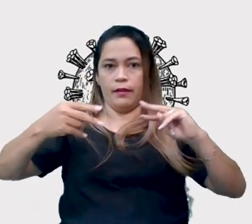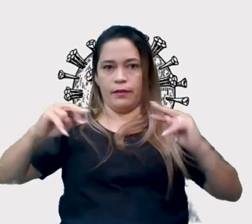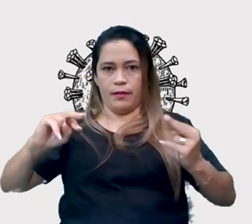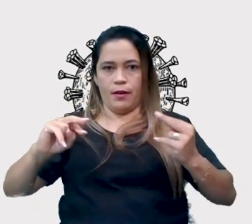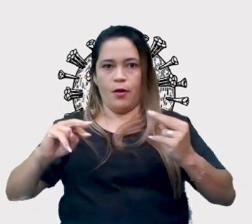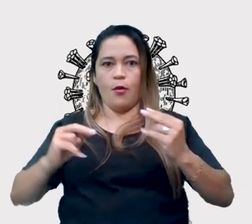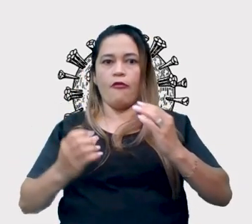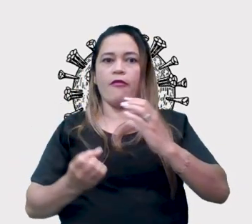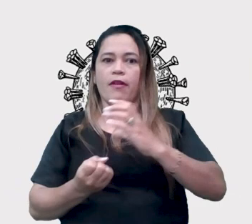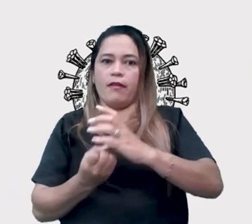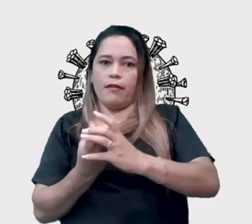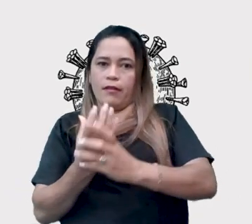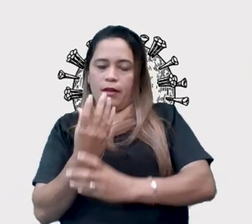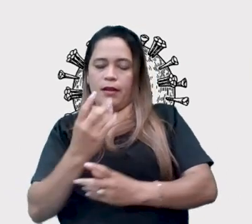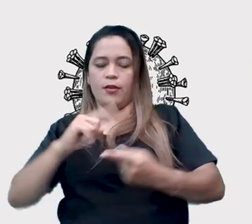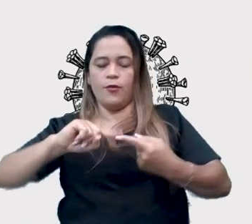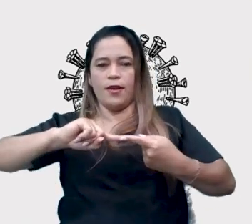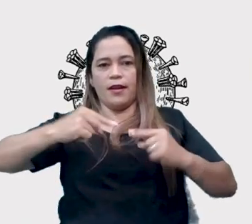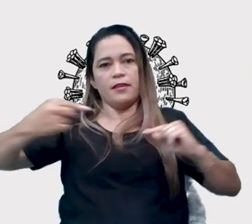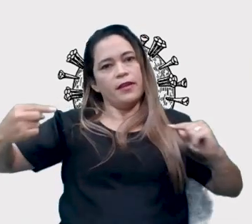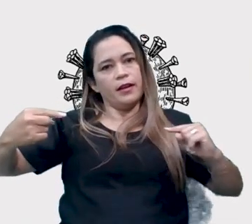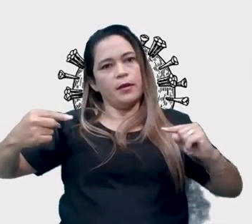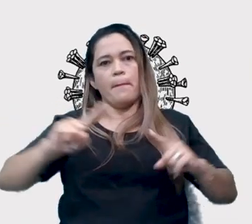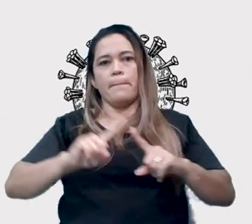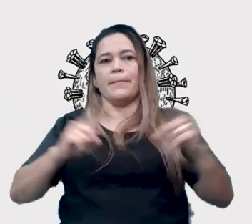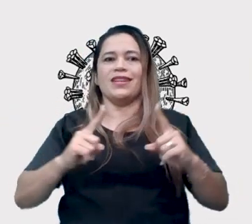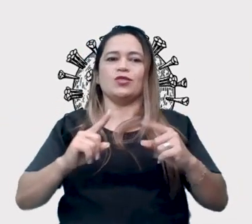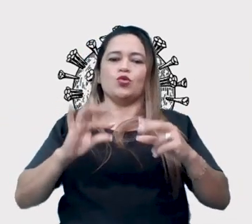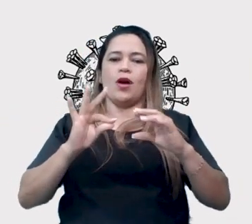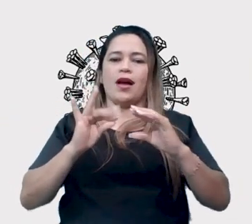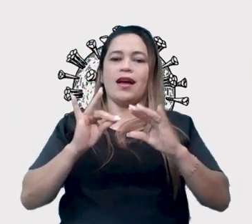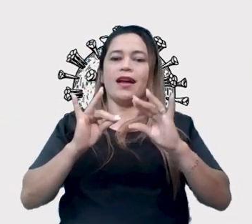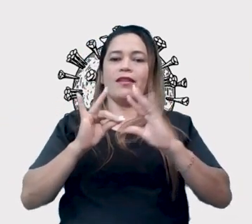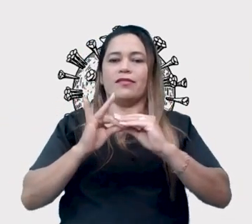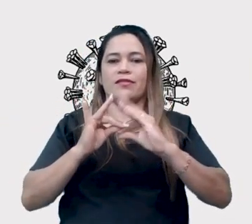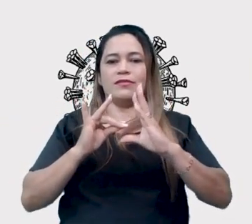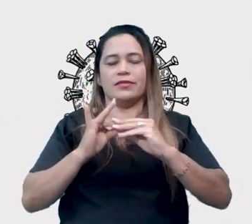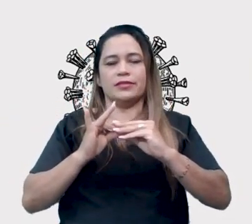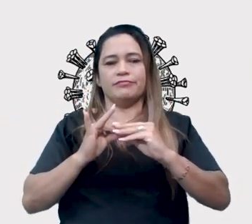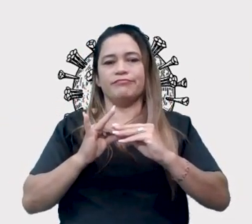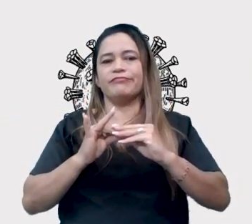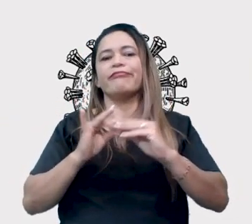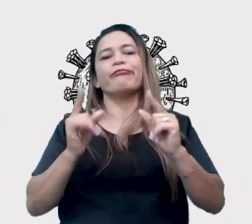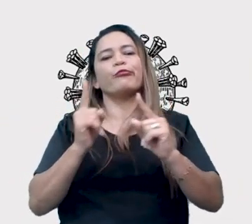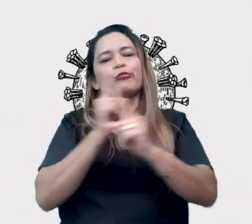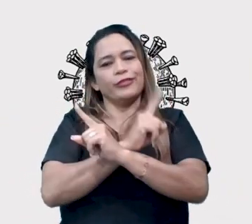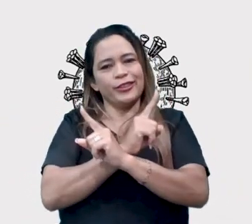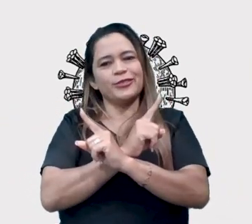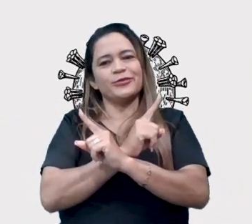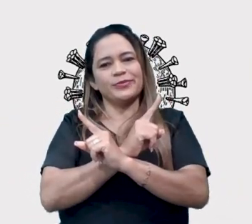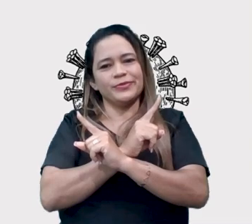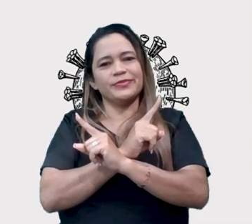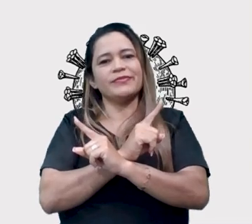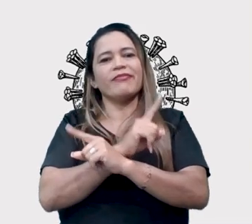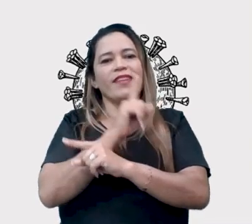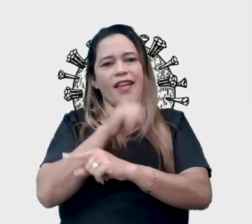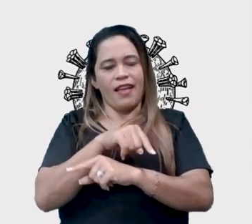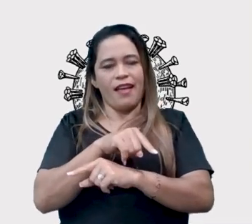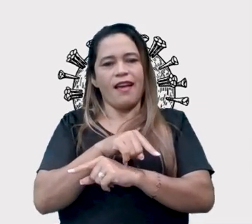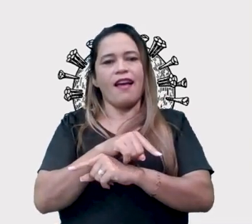um RNA, só que o HIV não. O HIV é um vírus que fez isso em sentido contrário. Ele é um vírus